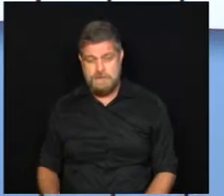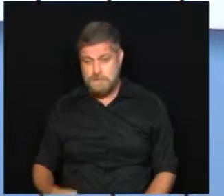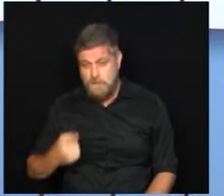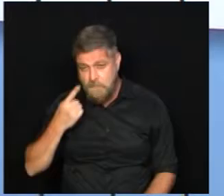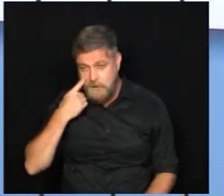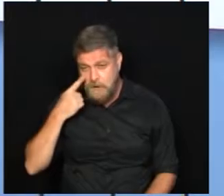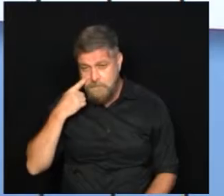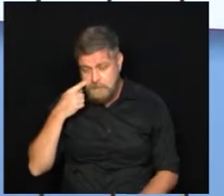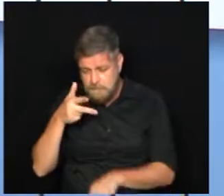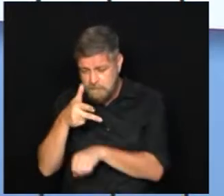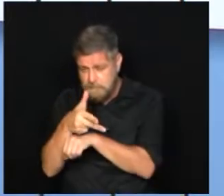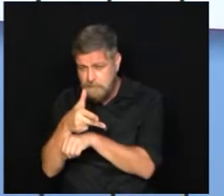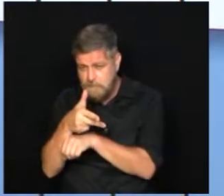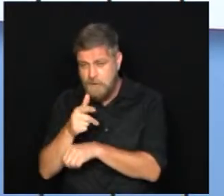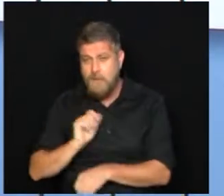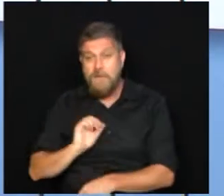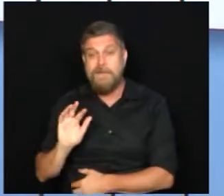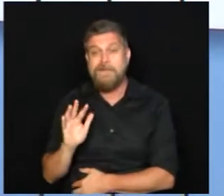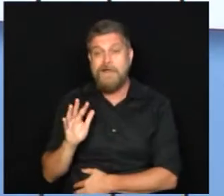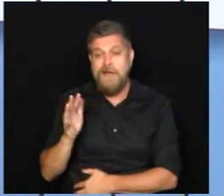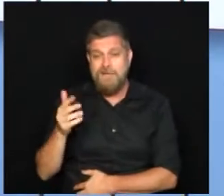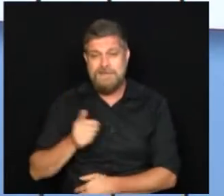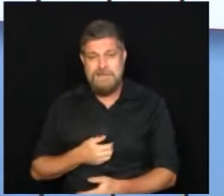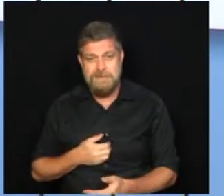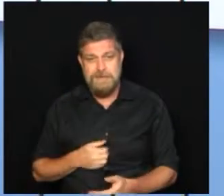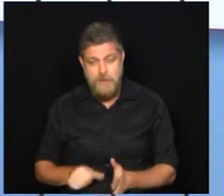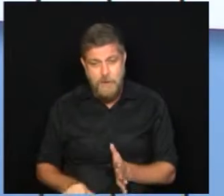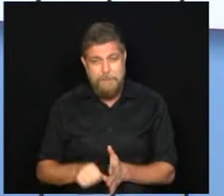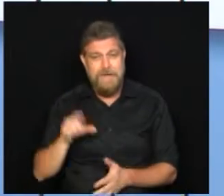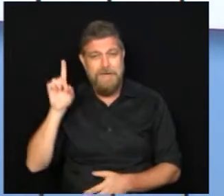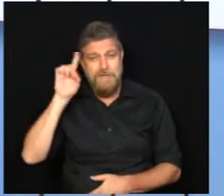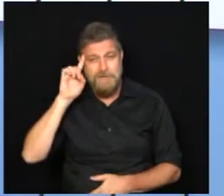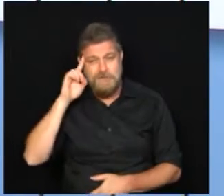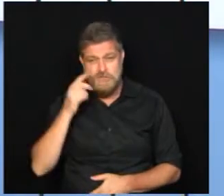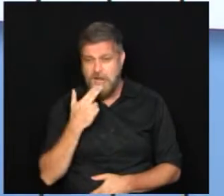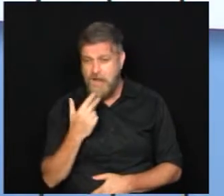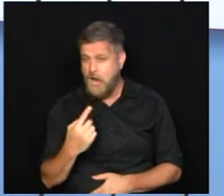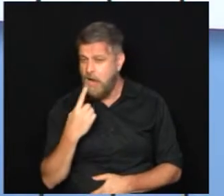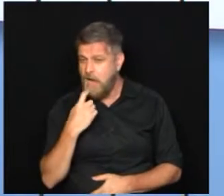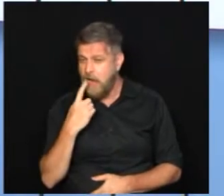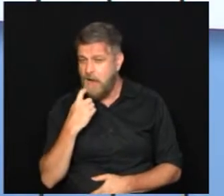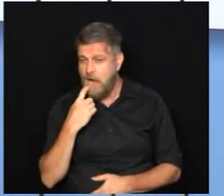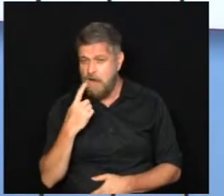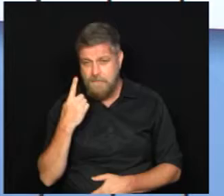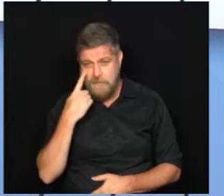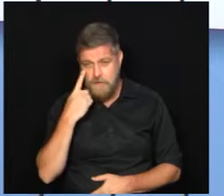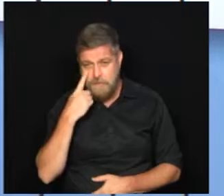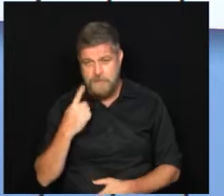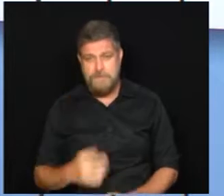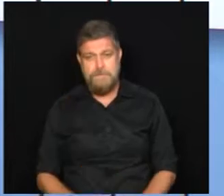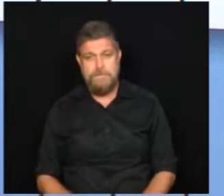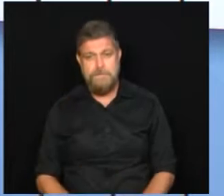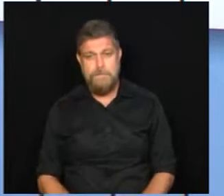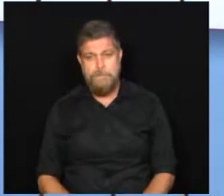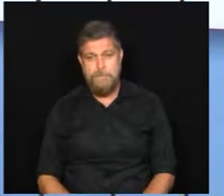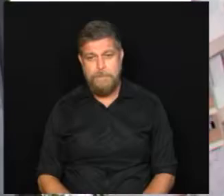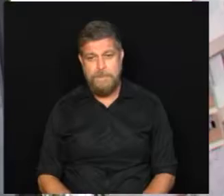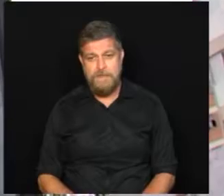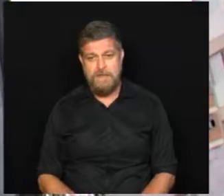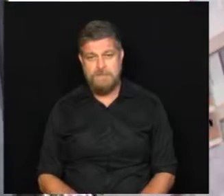conferir Qual é o impacto deste primeiro dia da fase vermelha aqui em Campinas acompanhe